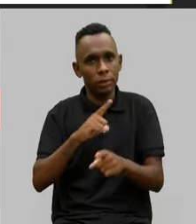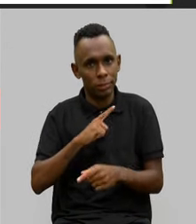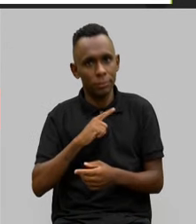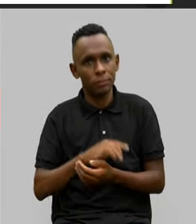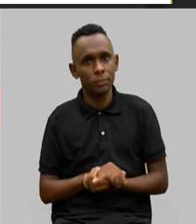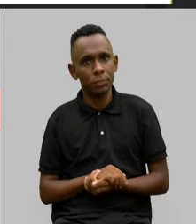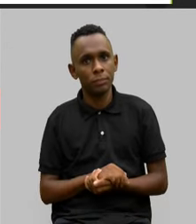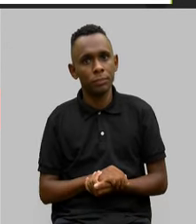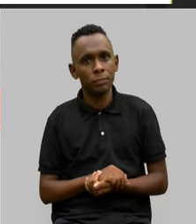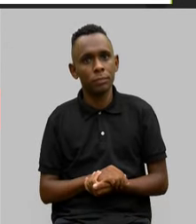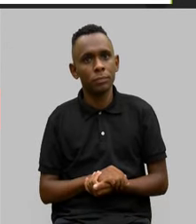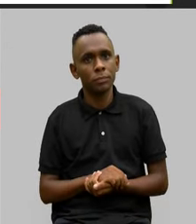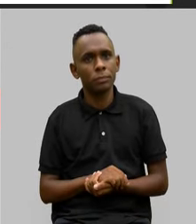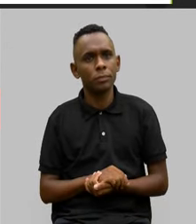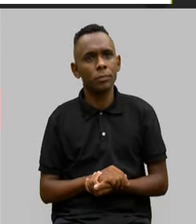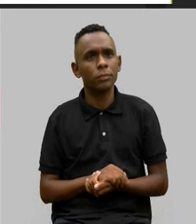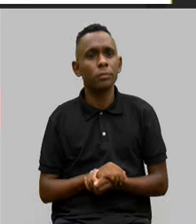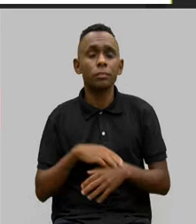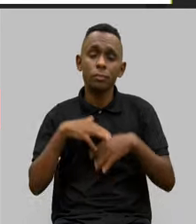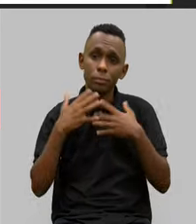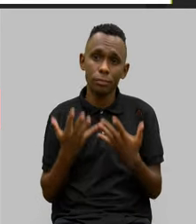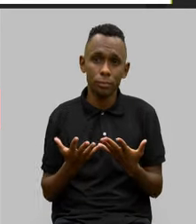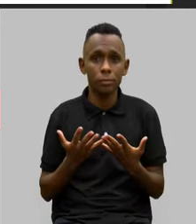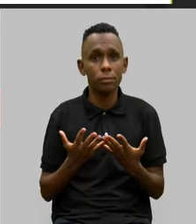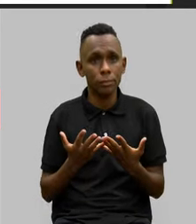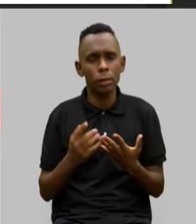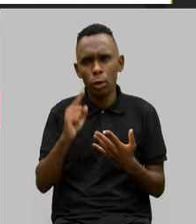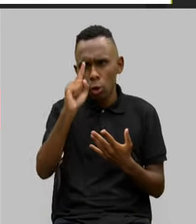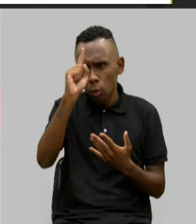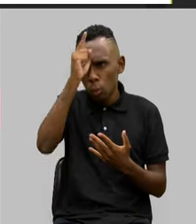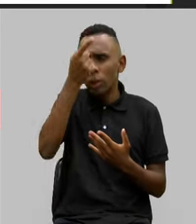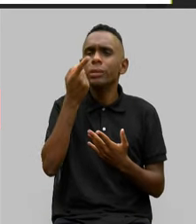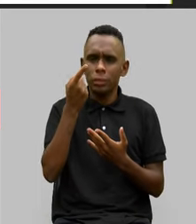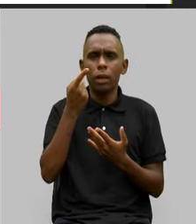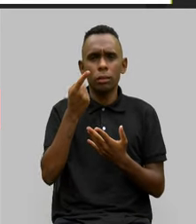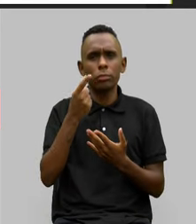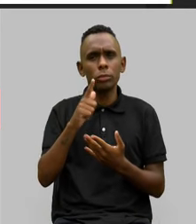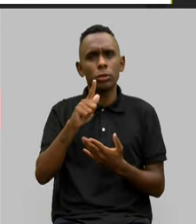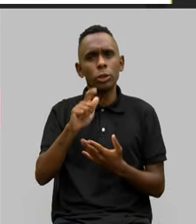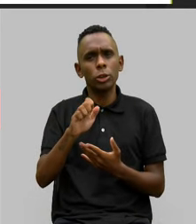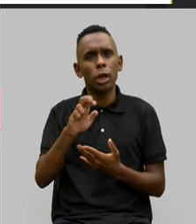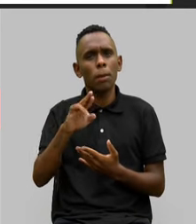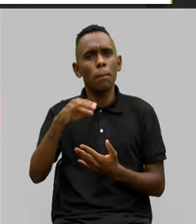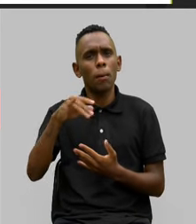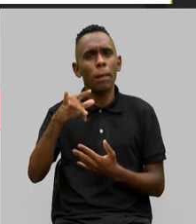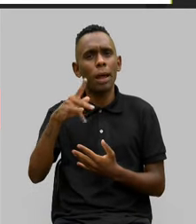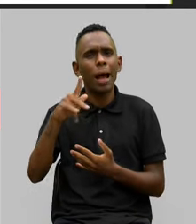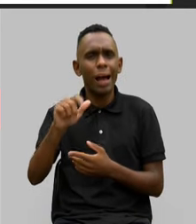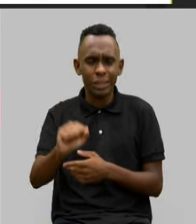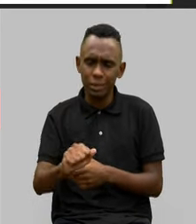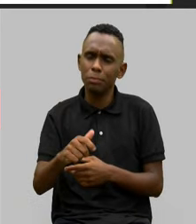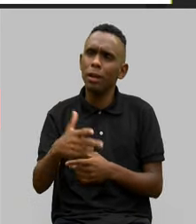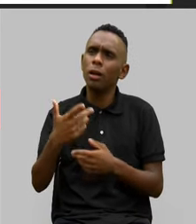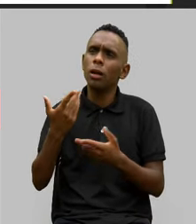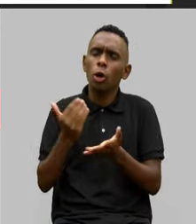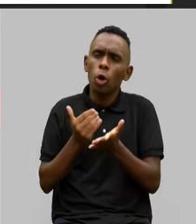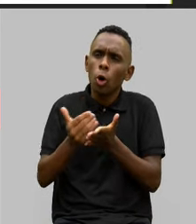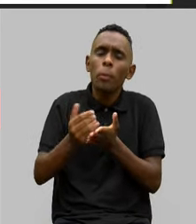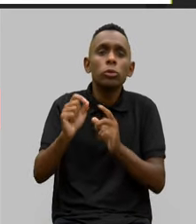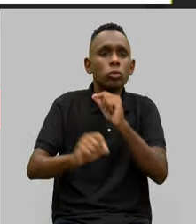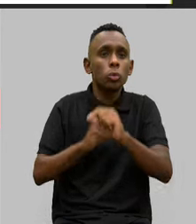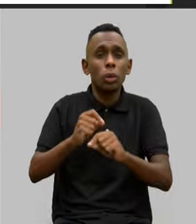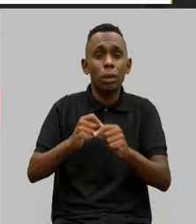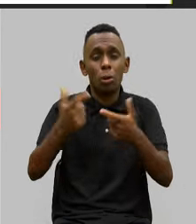bem e por incrível que pareça a ideia de germoplasma ela começa a partir de um grande